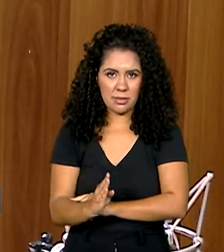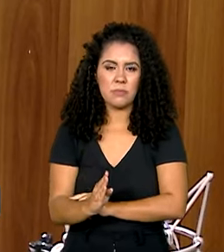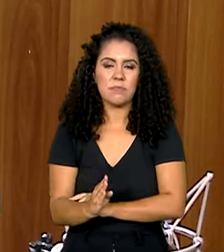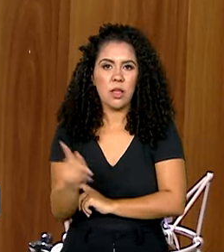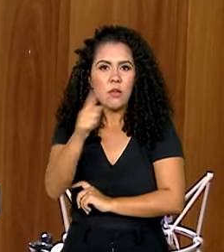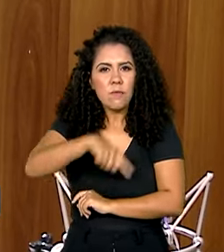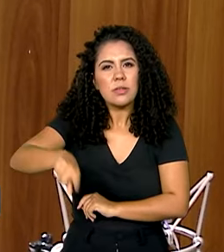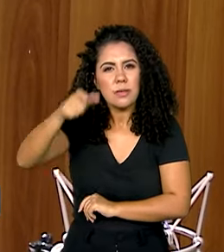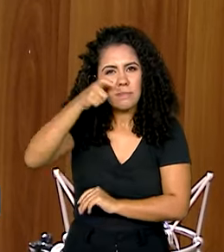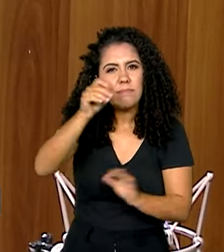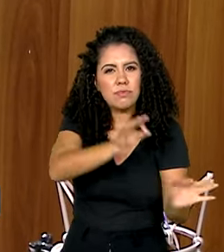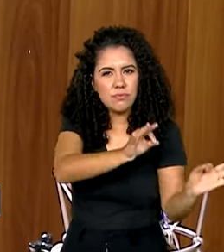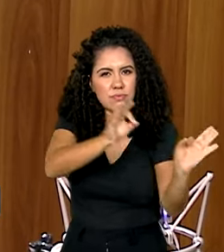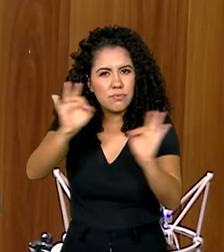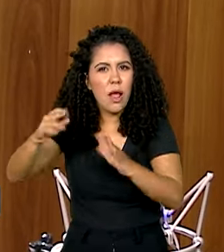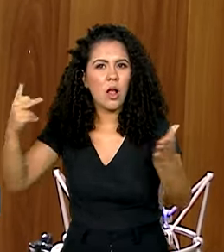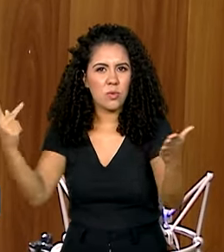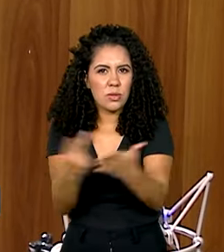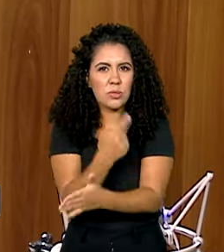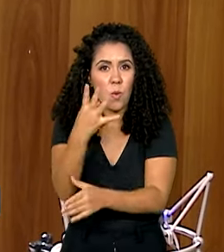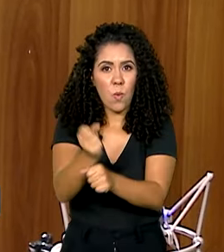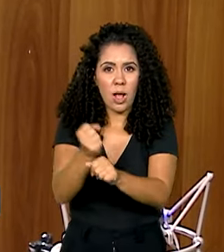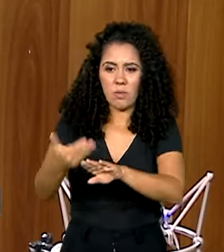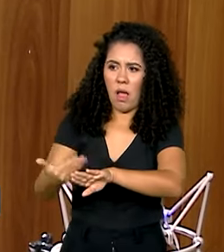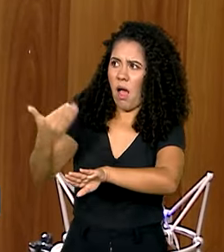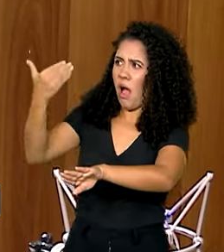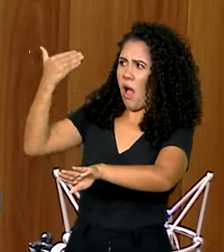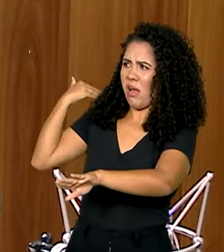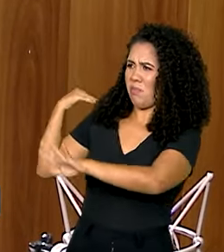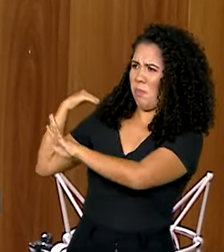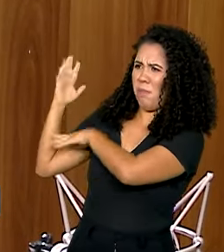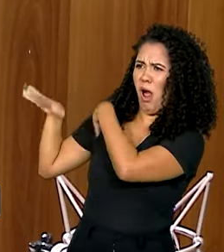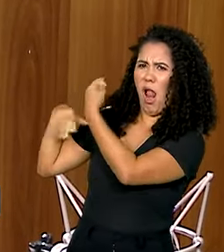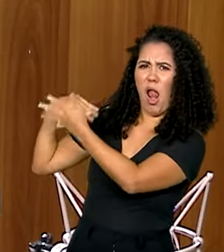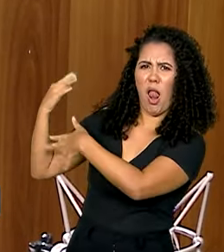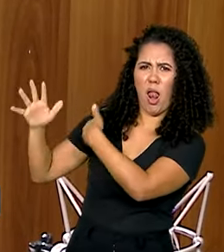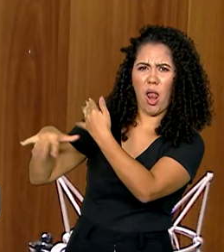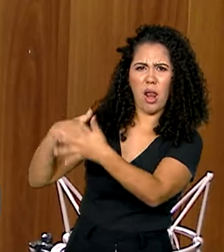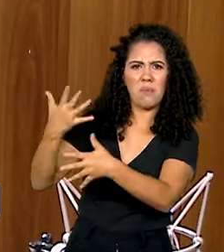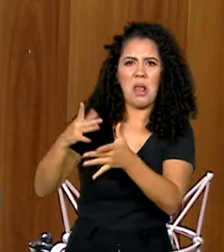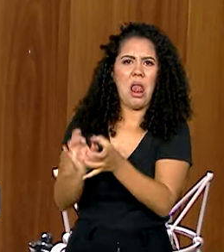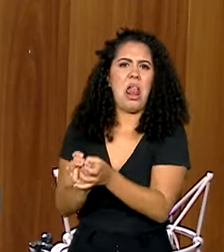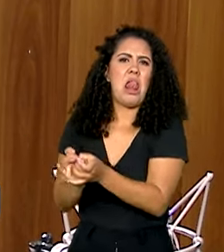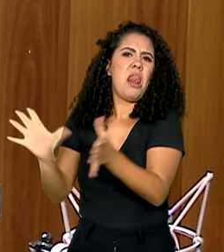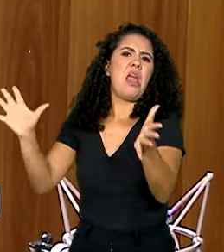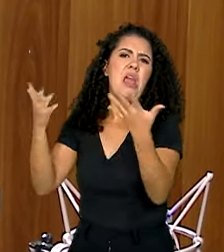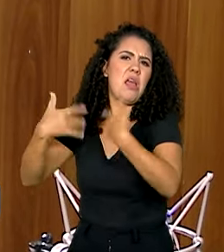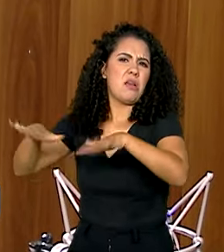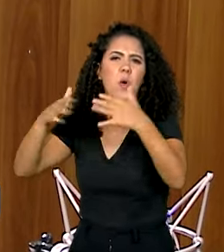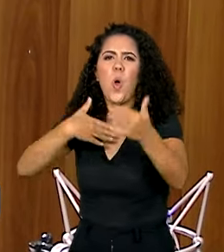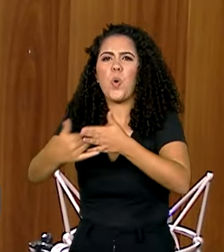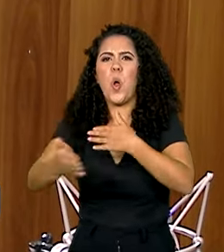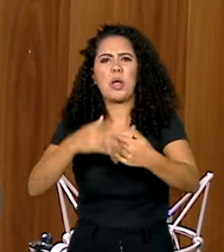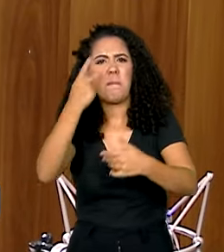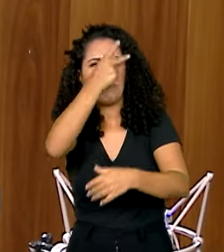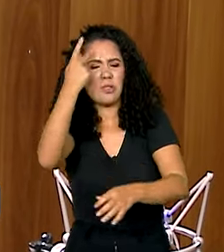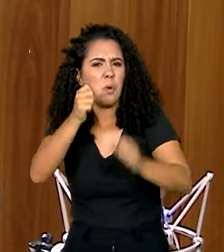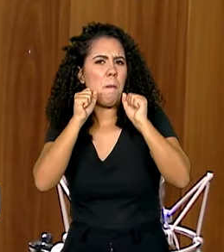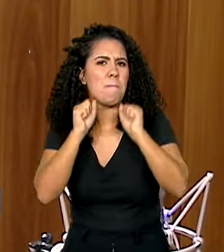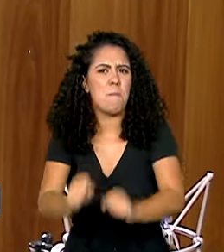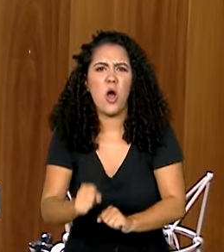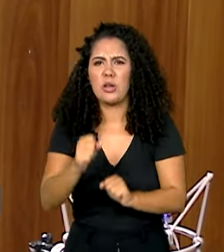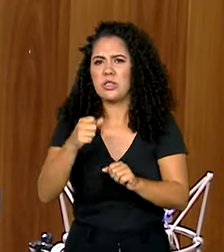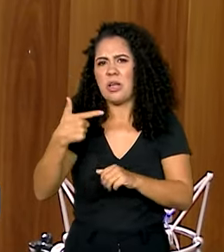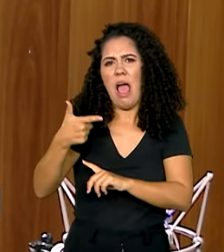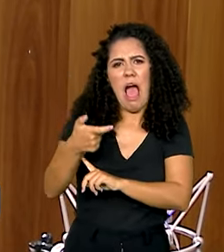acompanhou o que aconteceu nos últimos 4 anos, uma bagunça. Era o liberou geral, qualquer pessoa podia ter 30 armas, podia ter